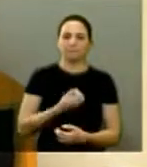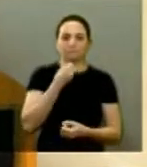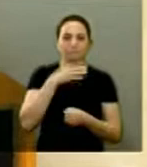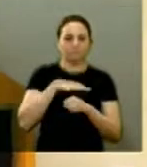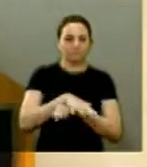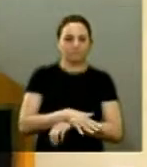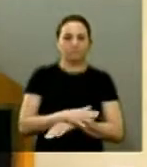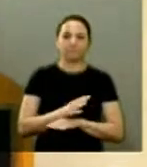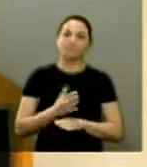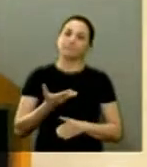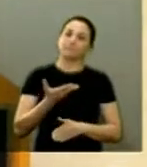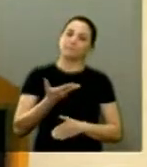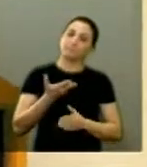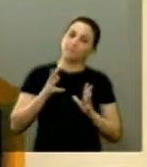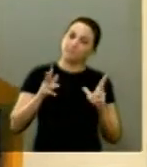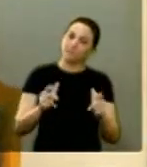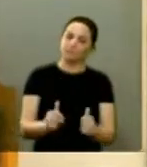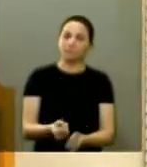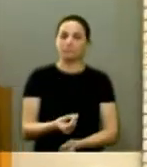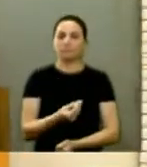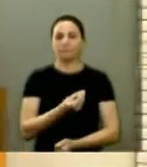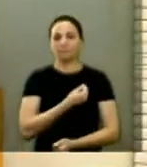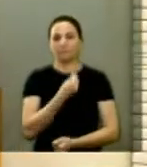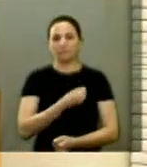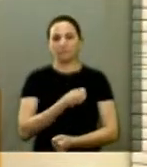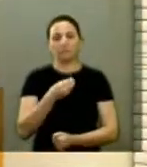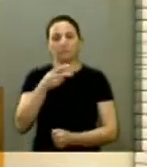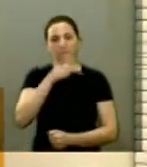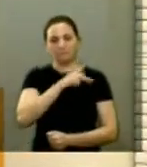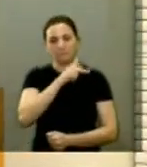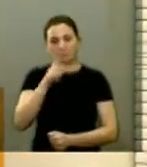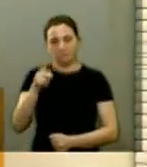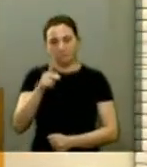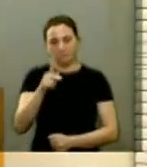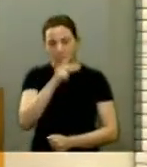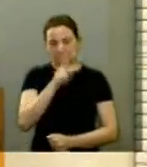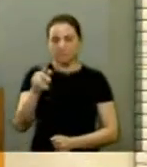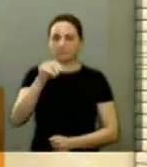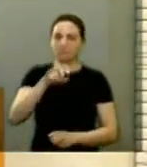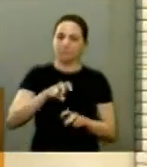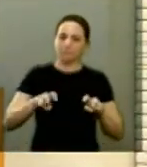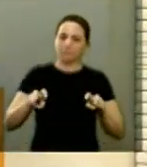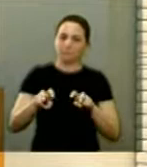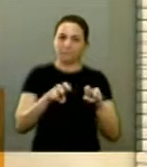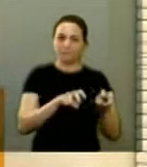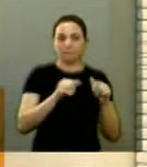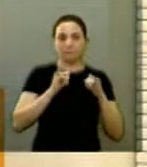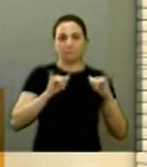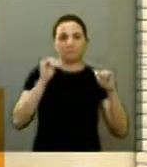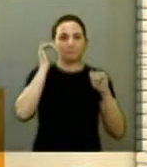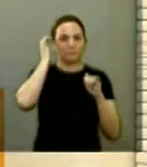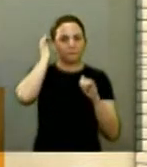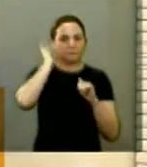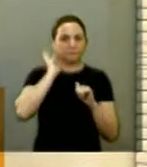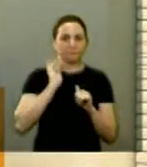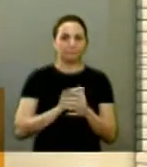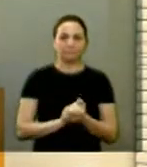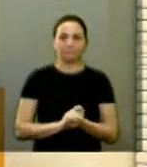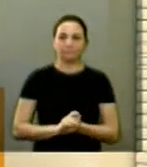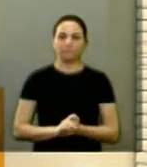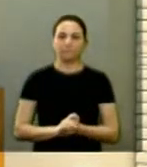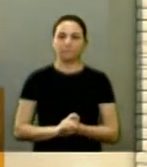Boa noite a todos aqui presentes, vereadores, presidente, a mesa, funcionários, imprensa, acompanho. Venho